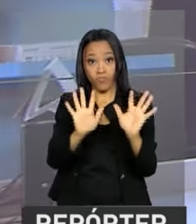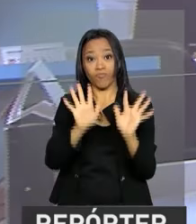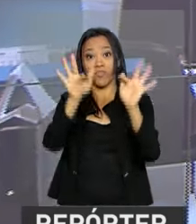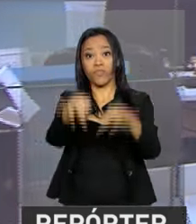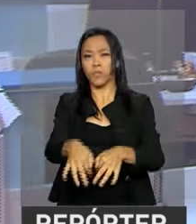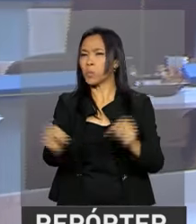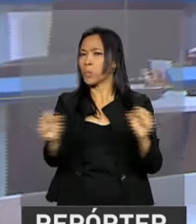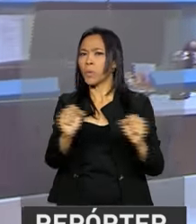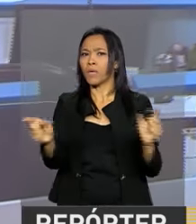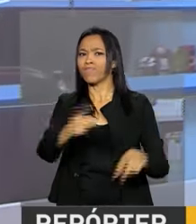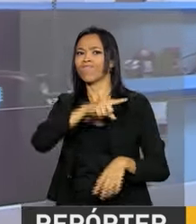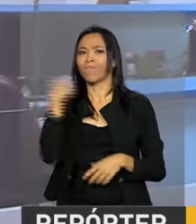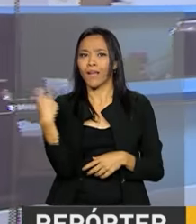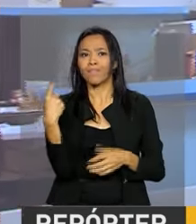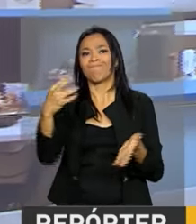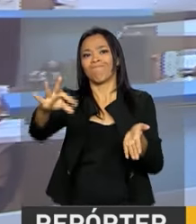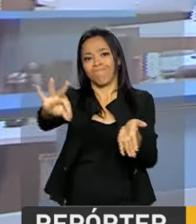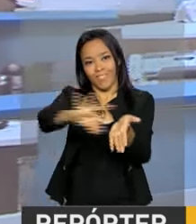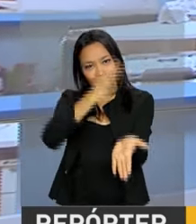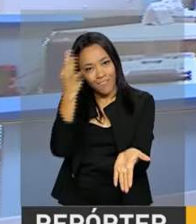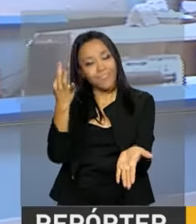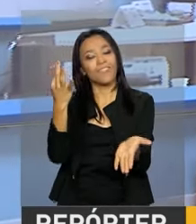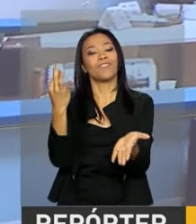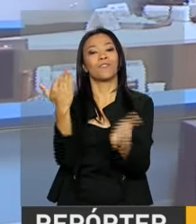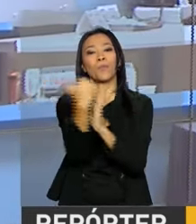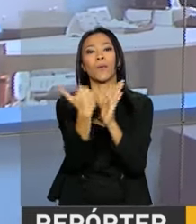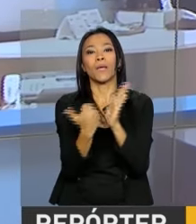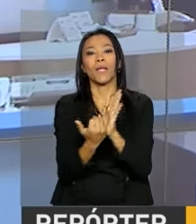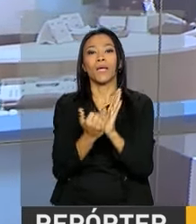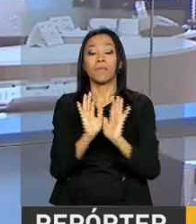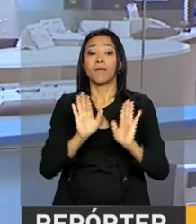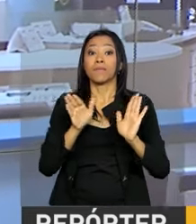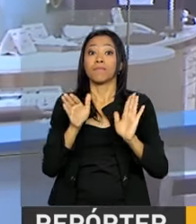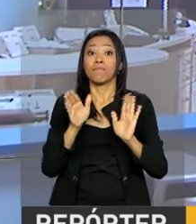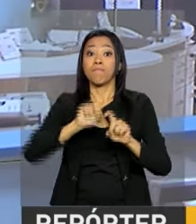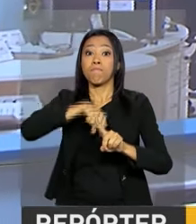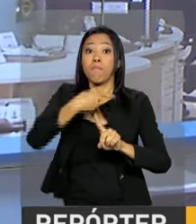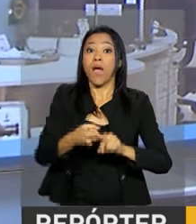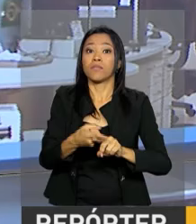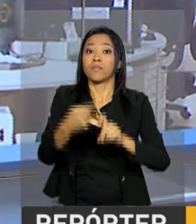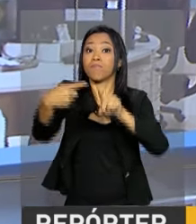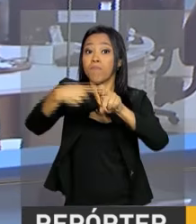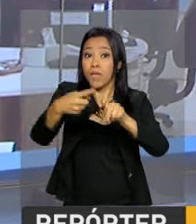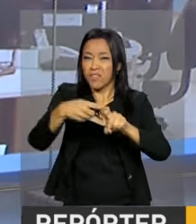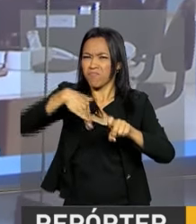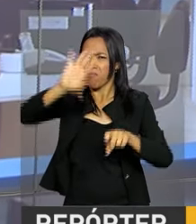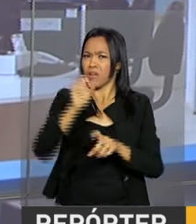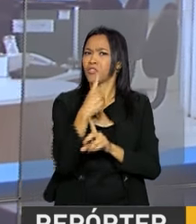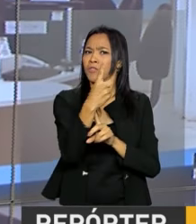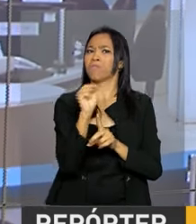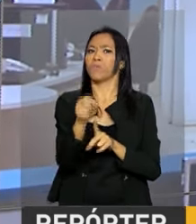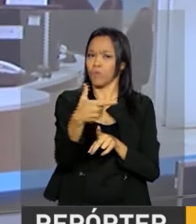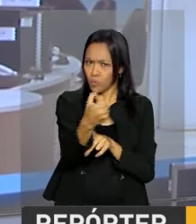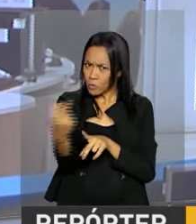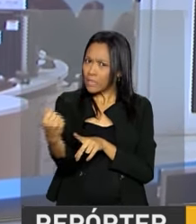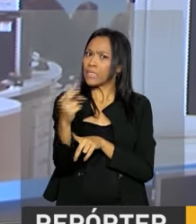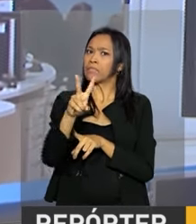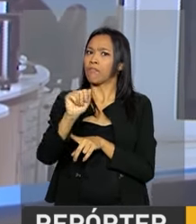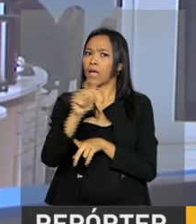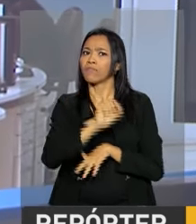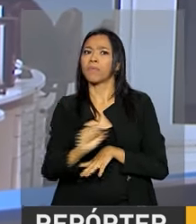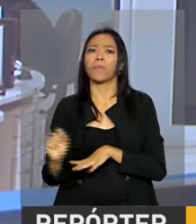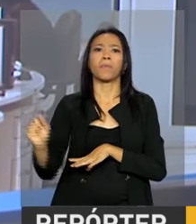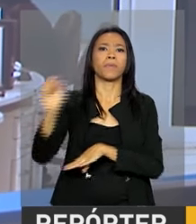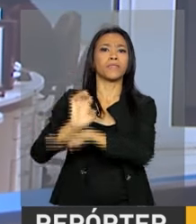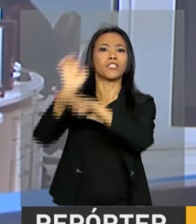os brasileiros se inscreverem no programa Mais Médicos são mais de 10000 vagas distribuídas em